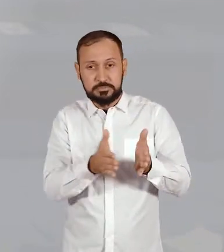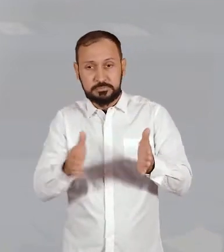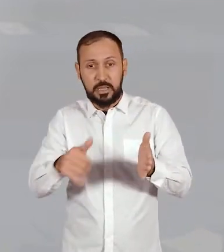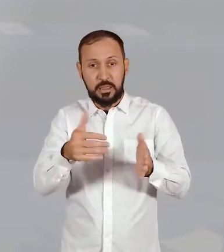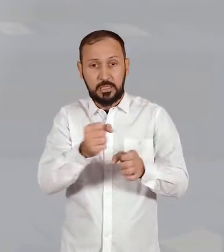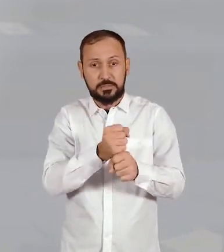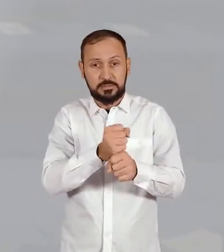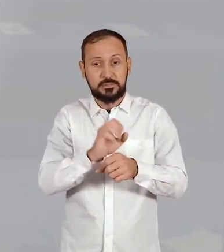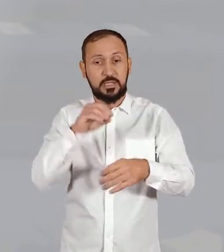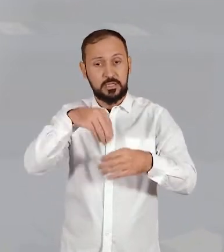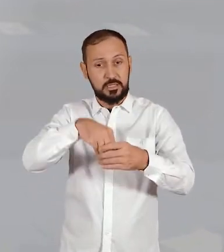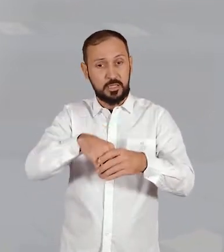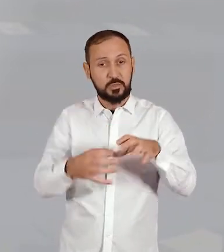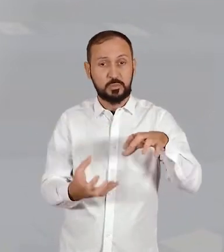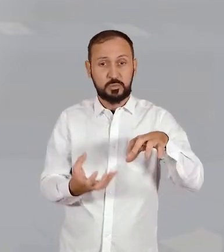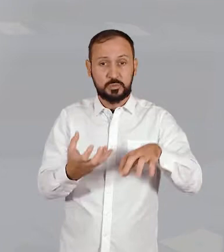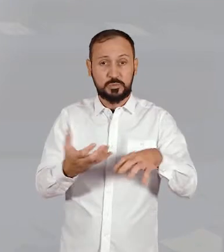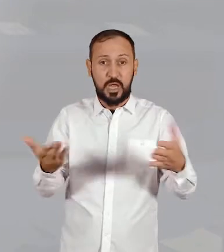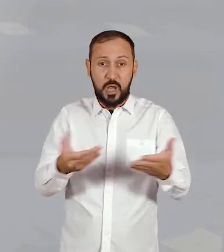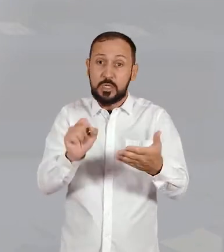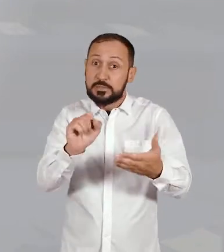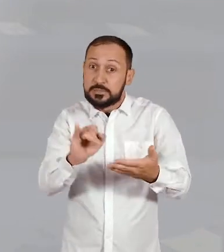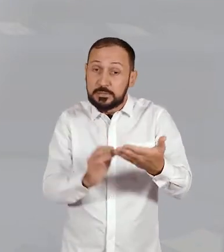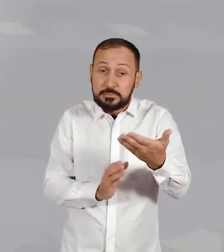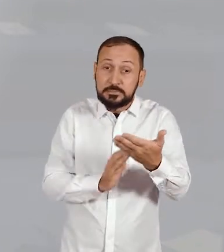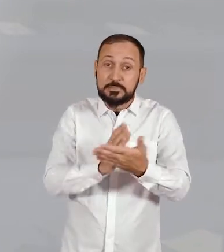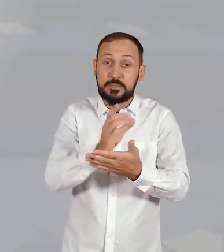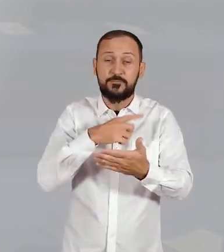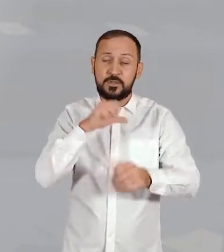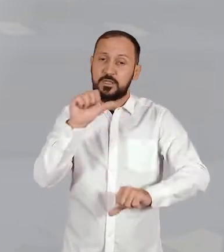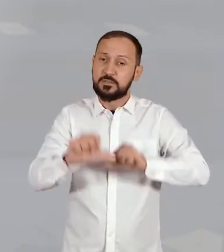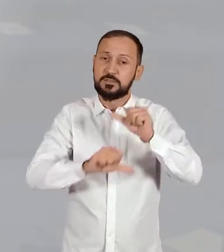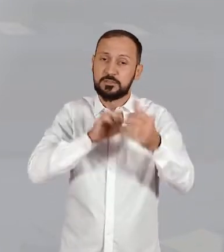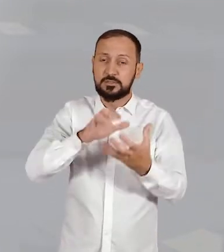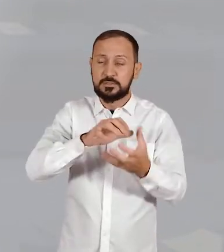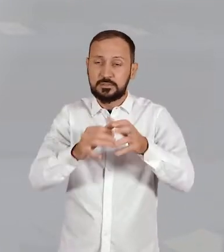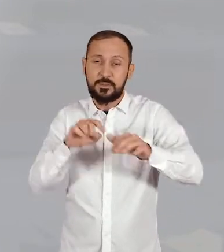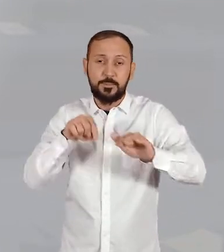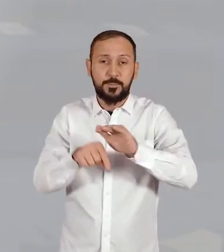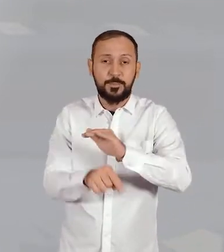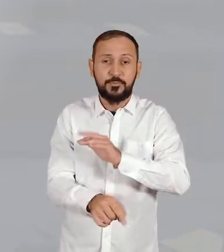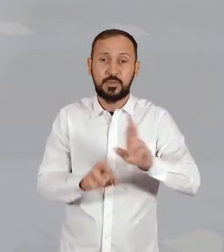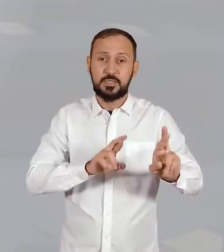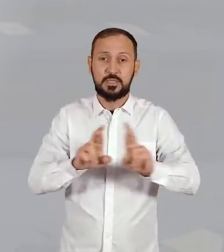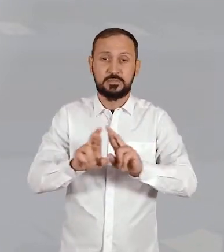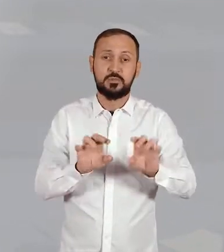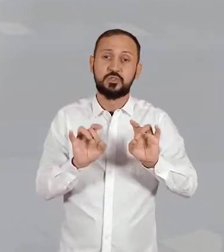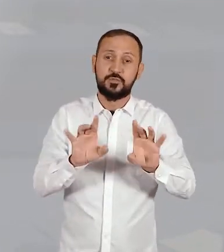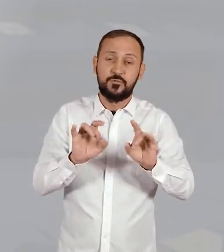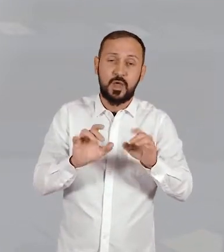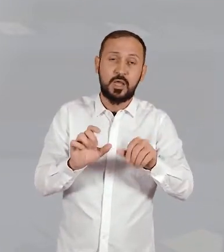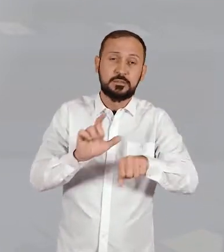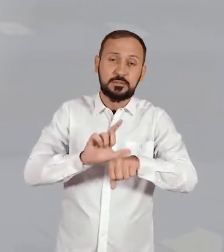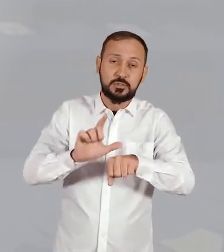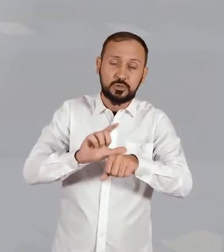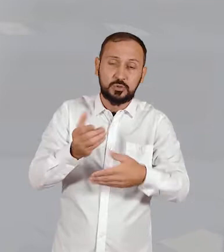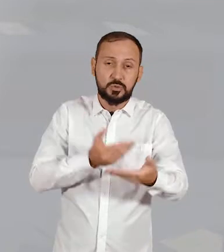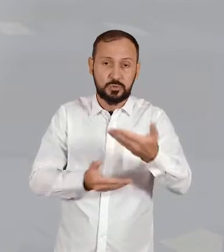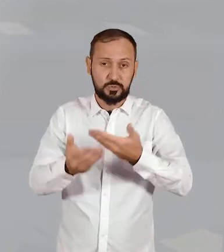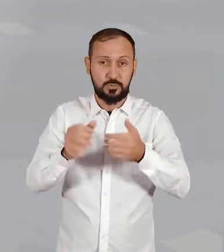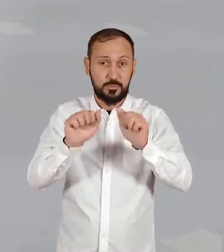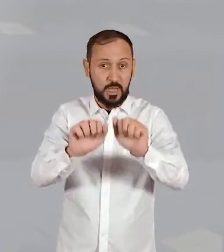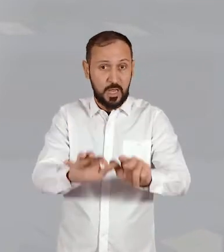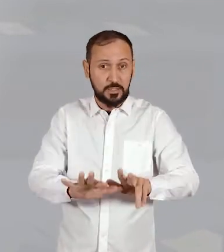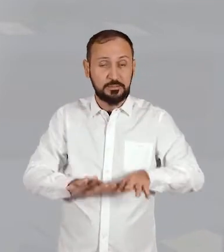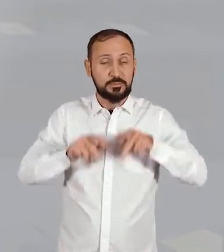10 anos no Congresso Federal e agora aprovada gerará profundas mudanças nas relações comerciais. Uma audiência